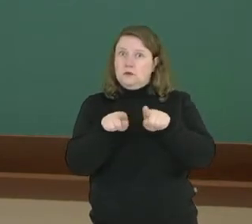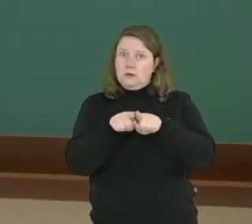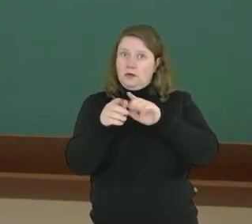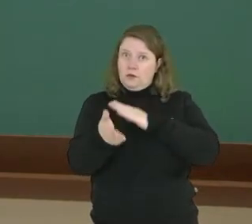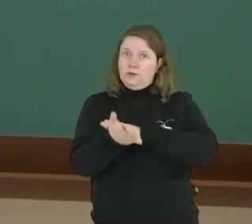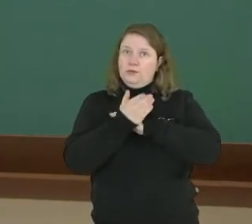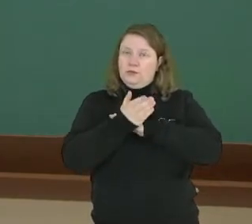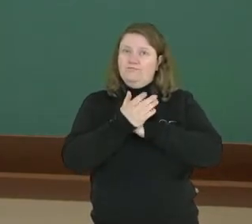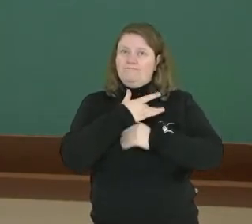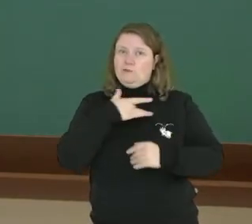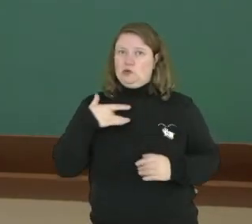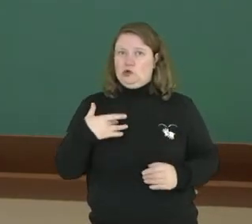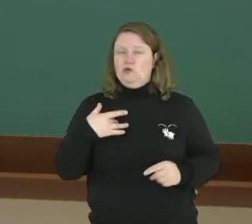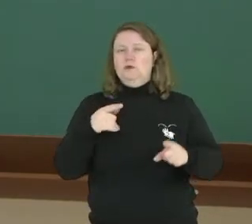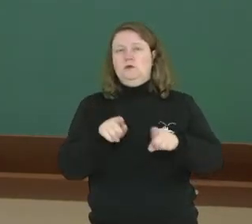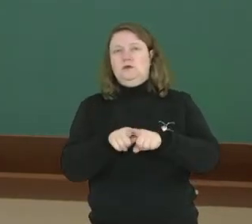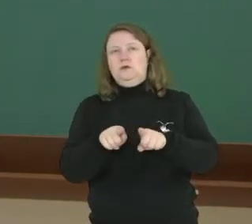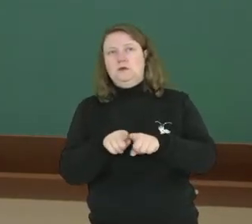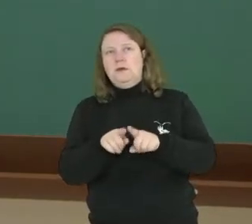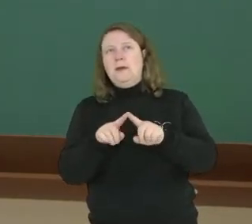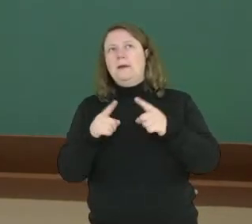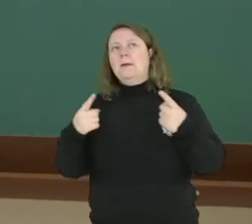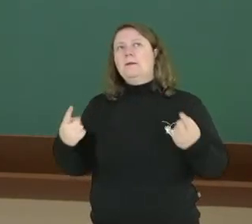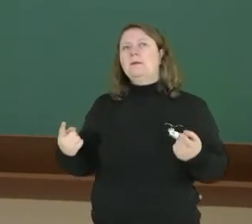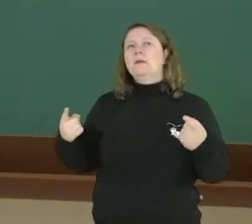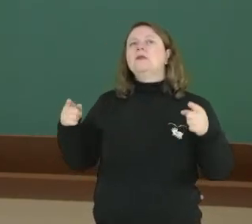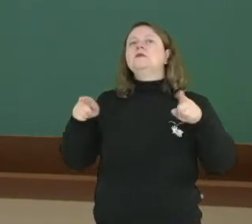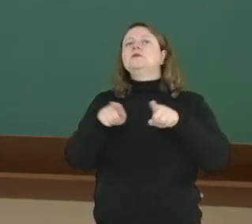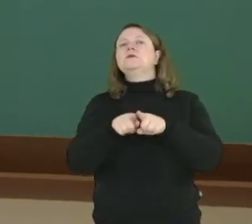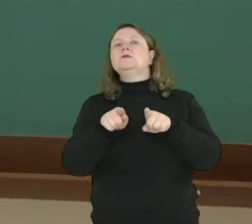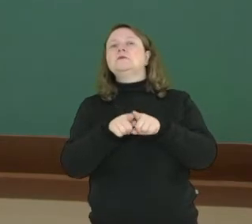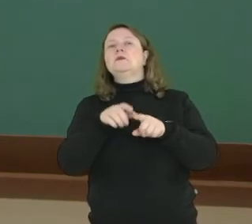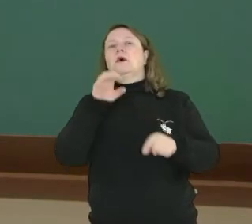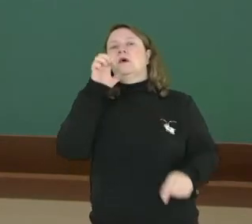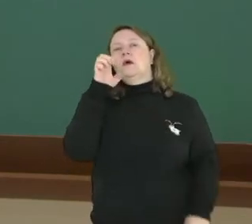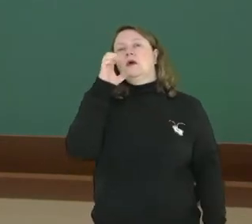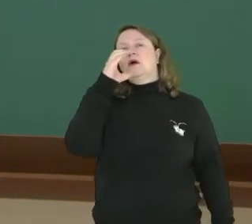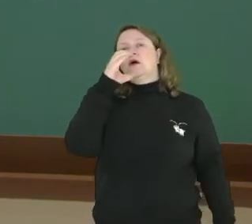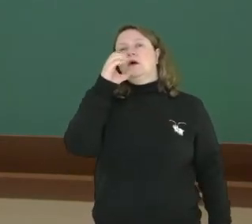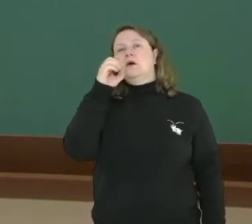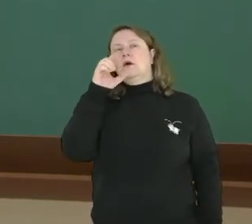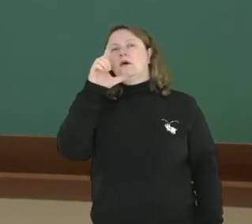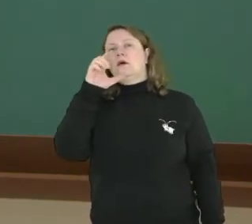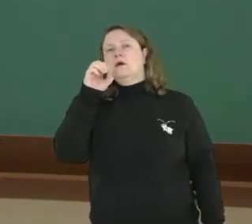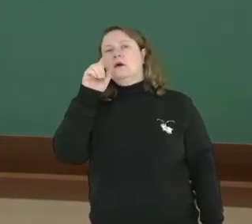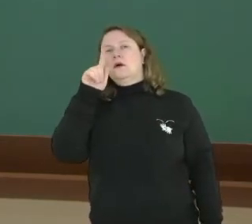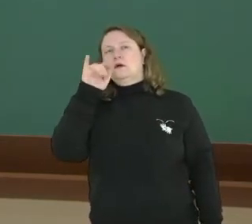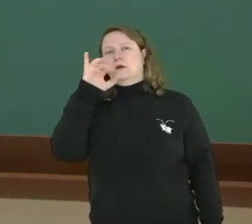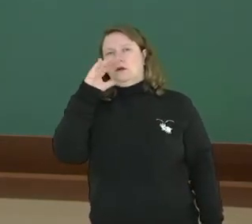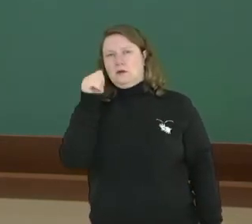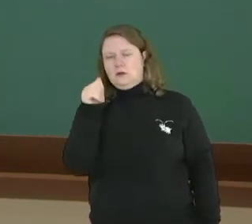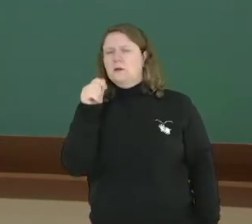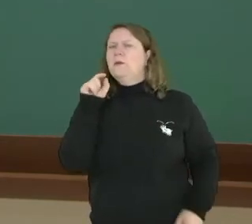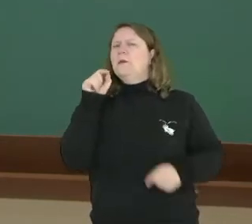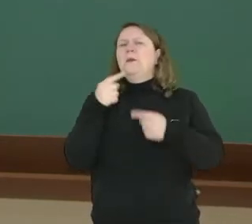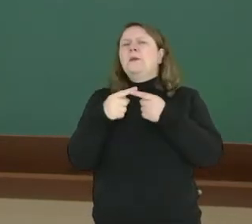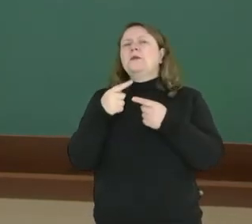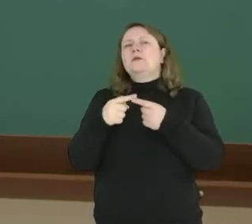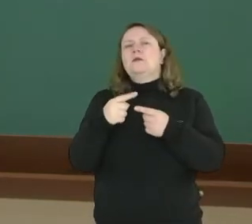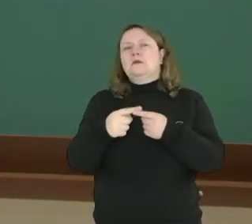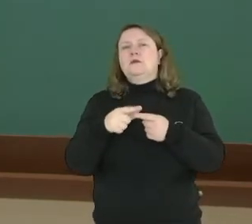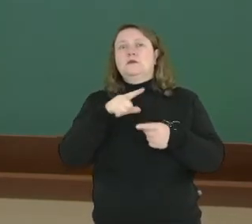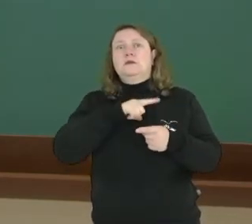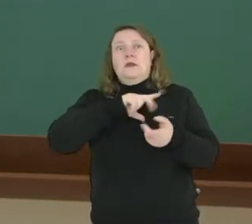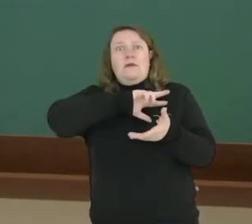utilização econômica, mas ecologicamente, por causa da variedade de espécies imensa que tem presente